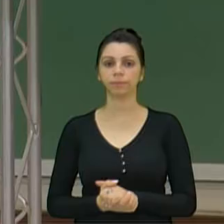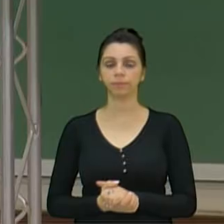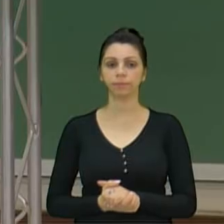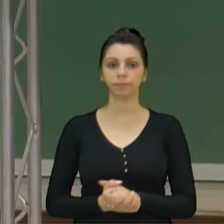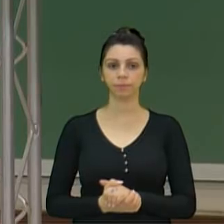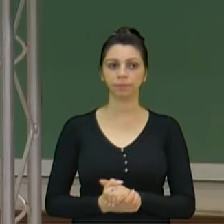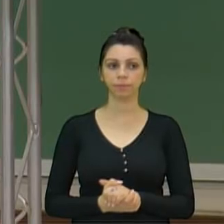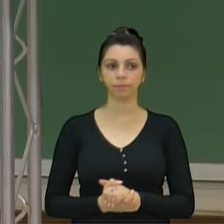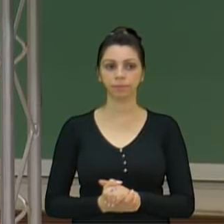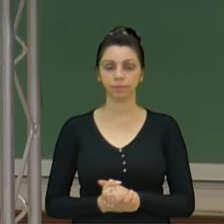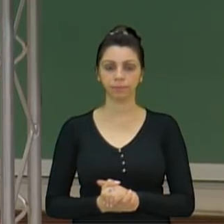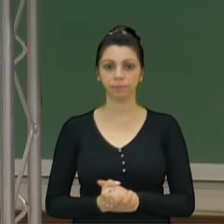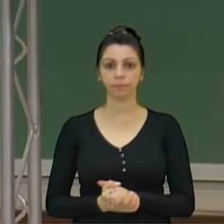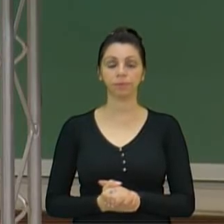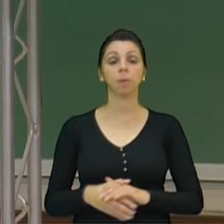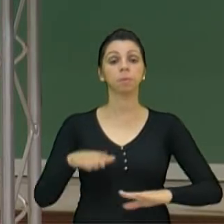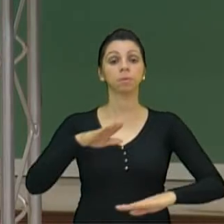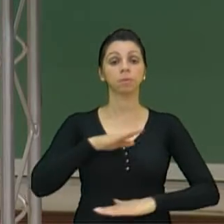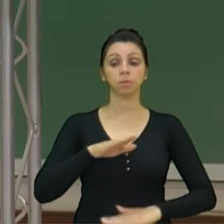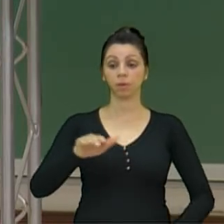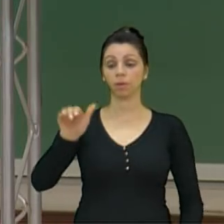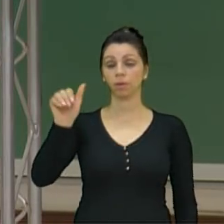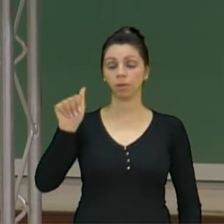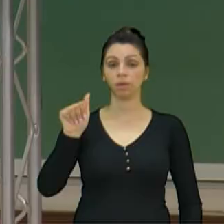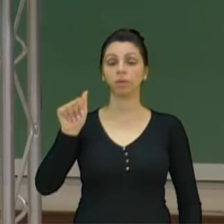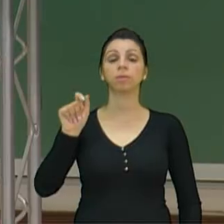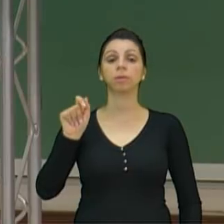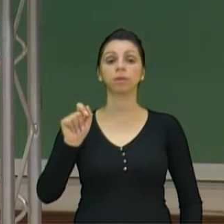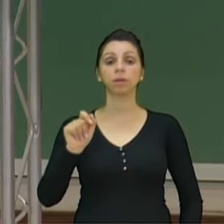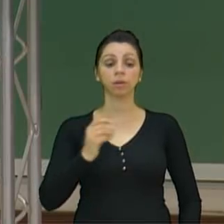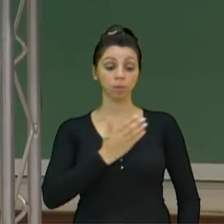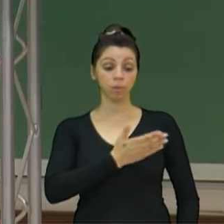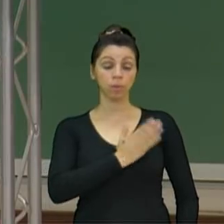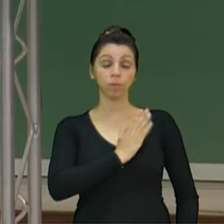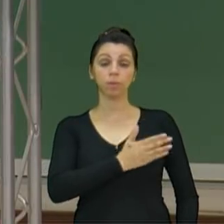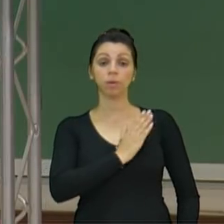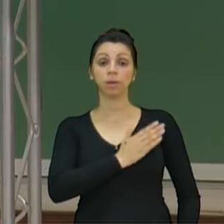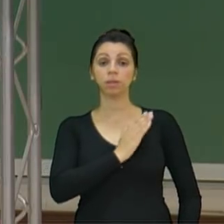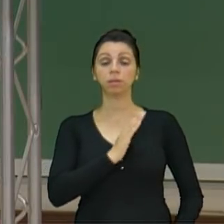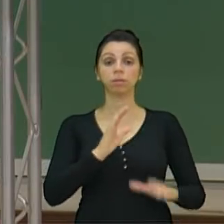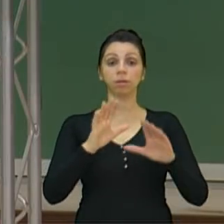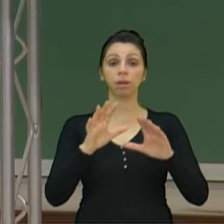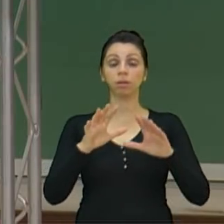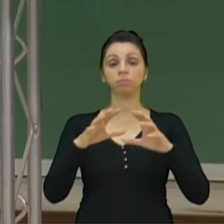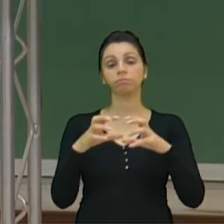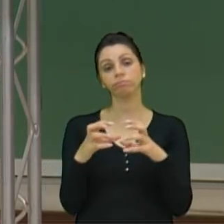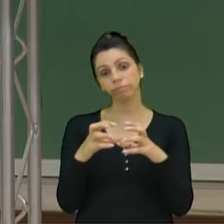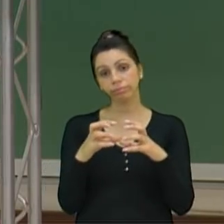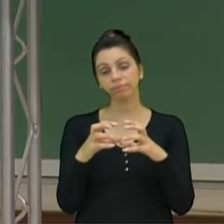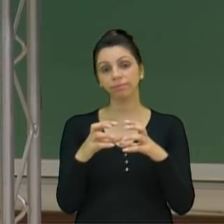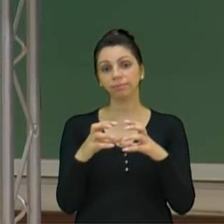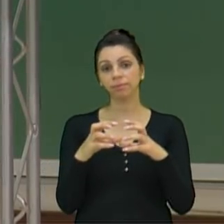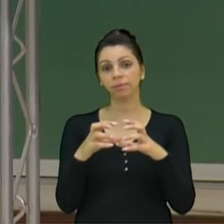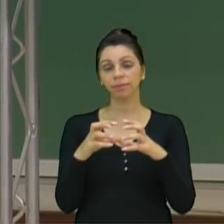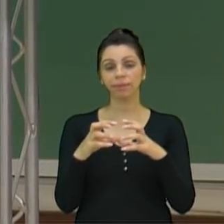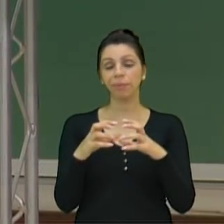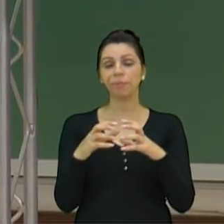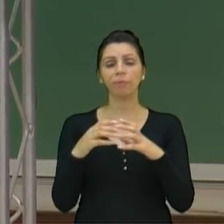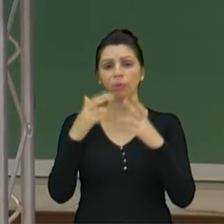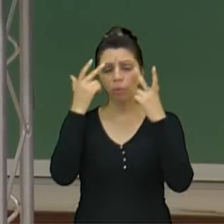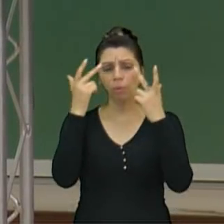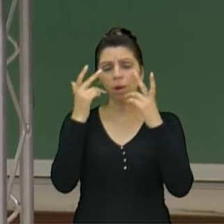Na situação A, o coração está relaxado, certo? Então, nós falamos que é a